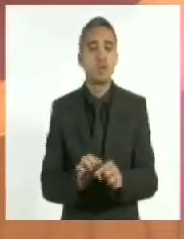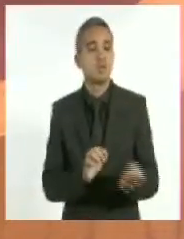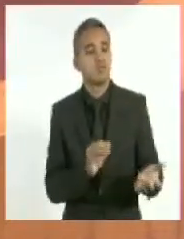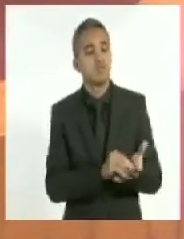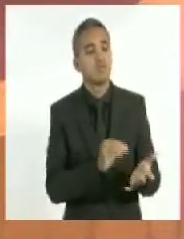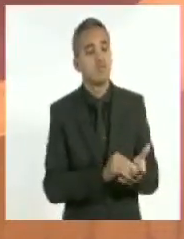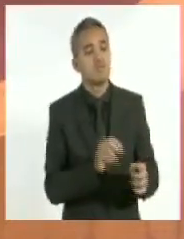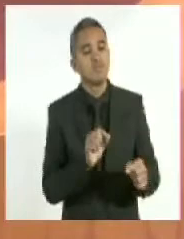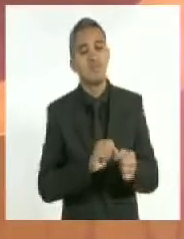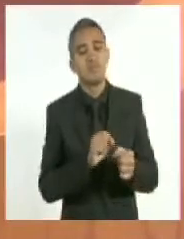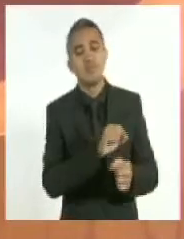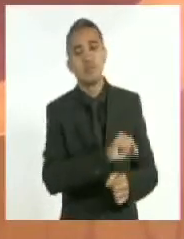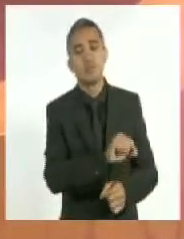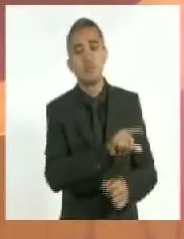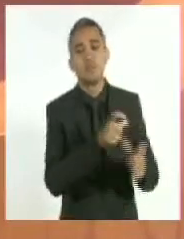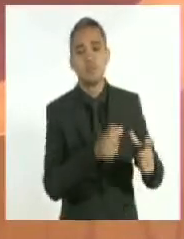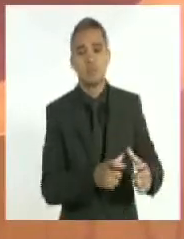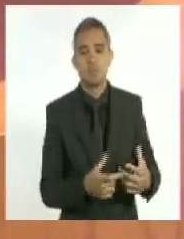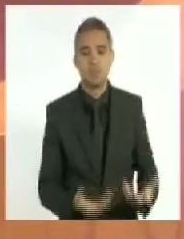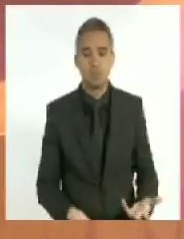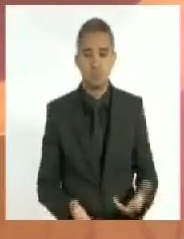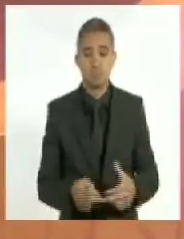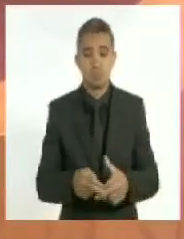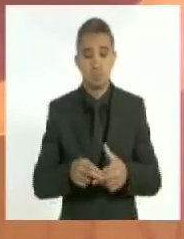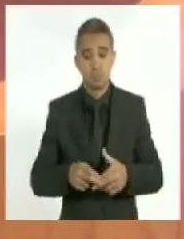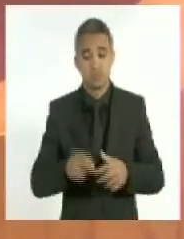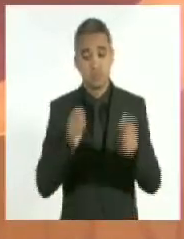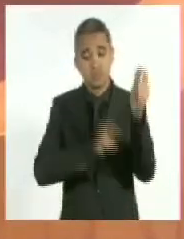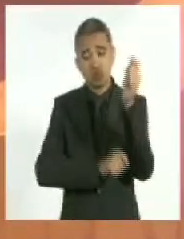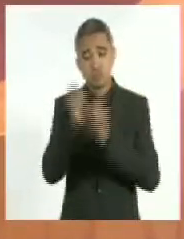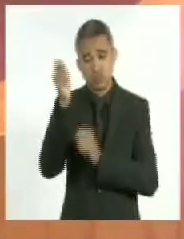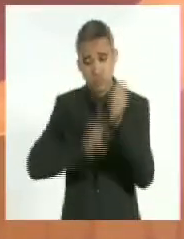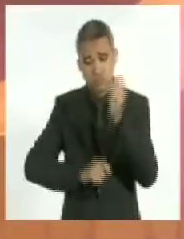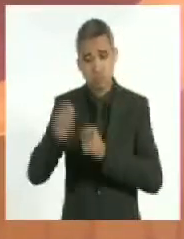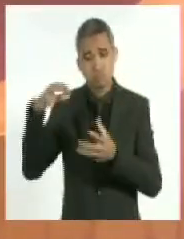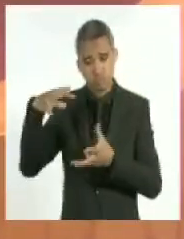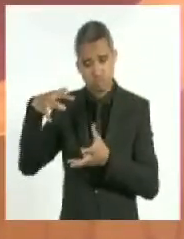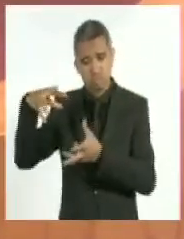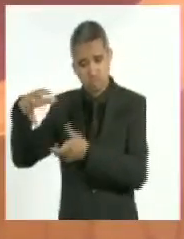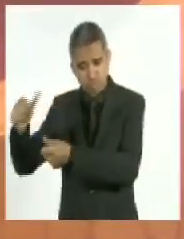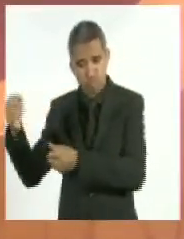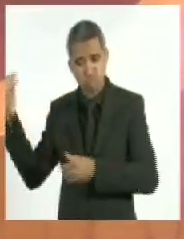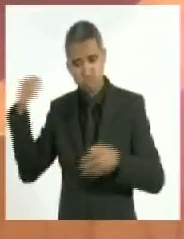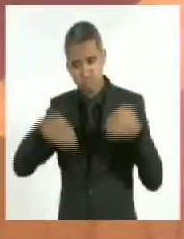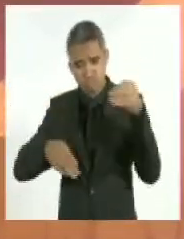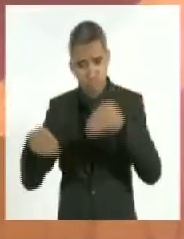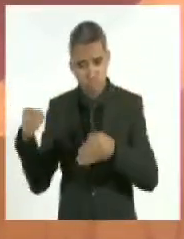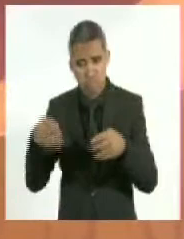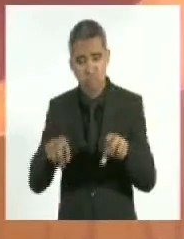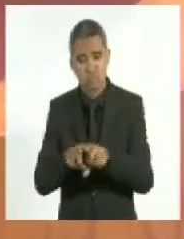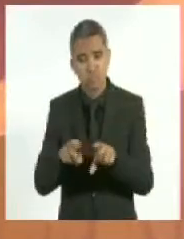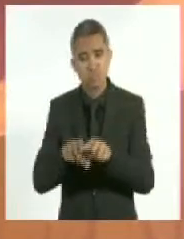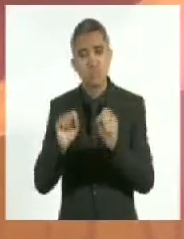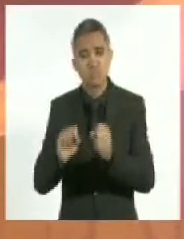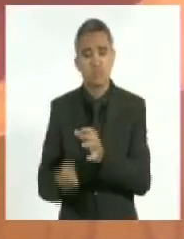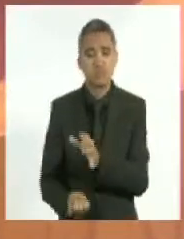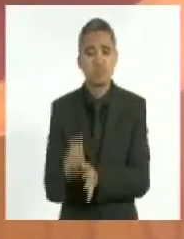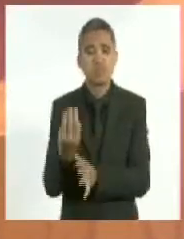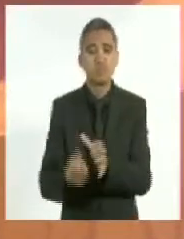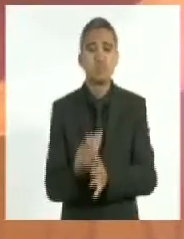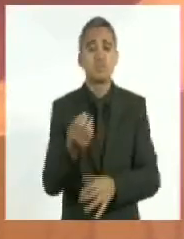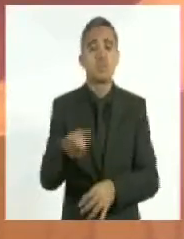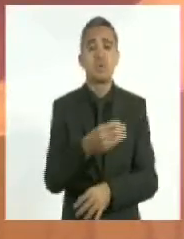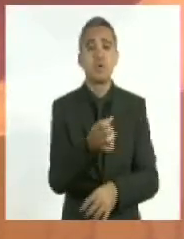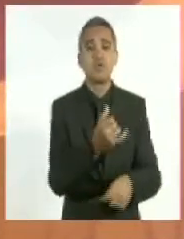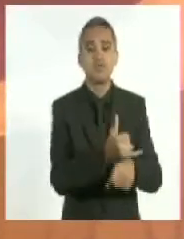grandes partners no mercado internacional, que elas atraiam também outros empreendimentos que verticalizem a produção com a construção de siderúrgica